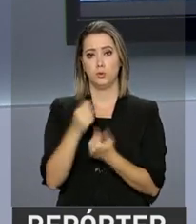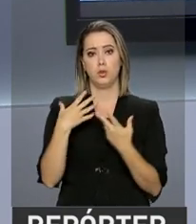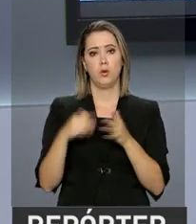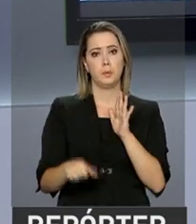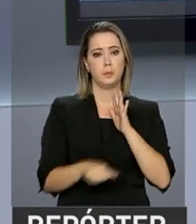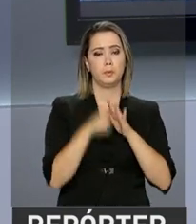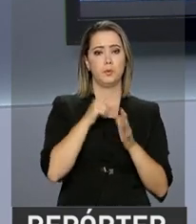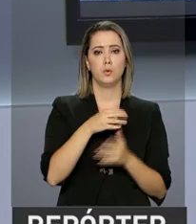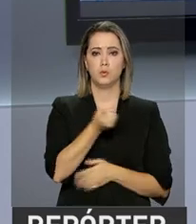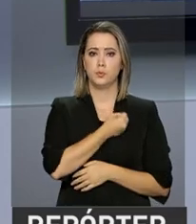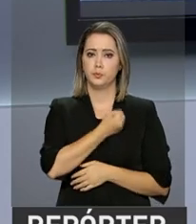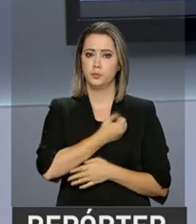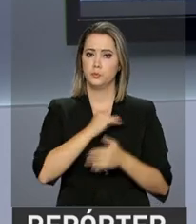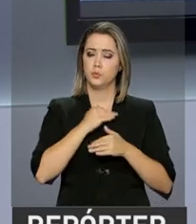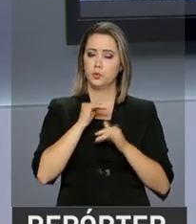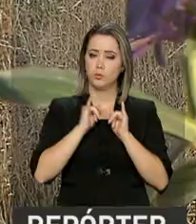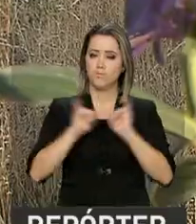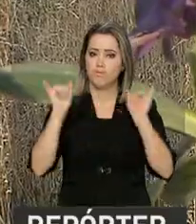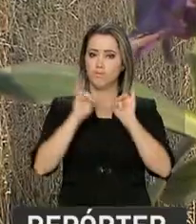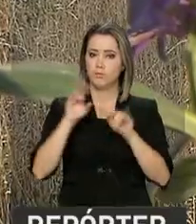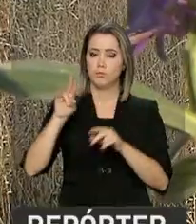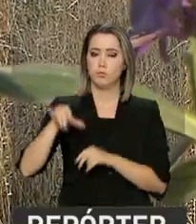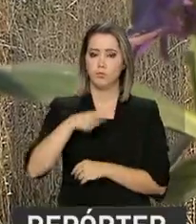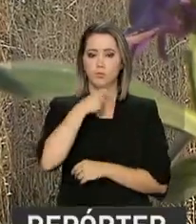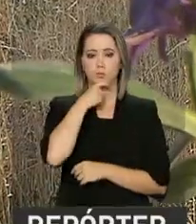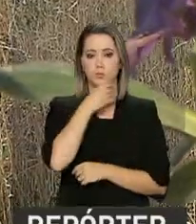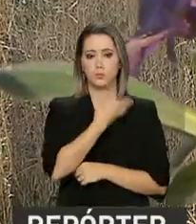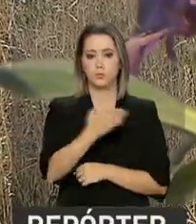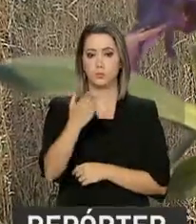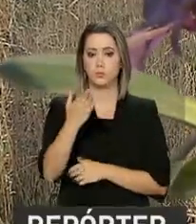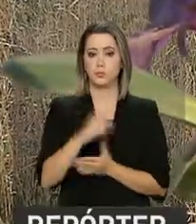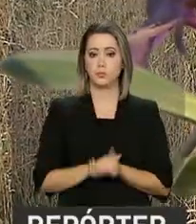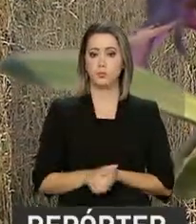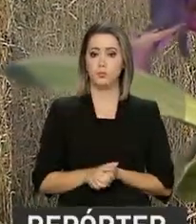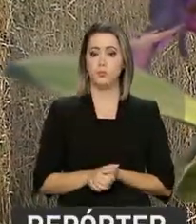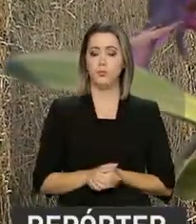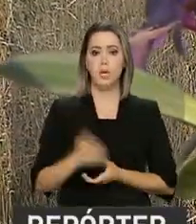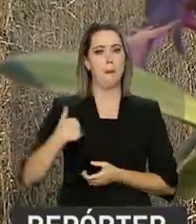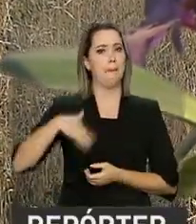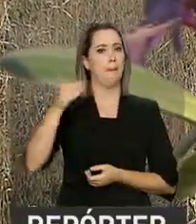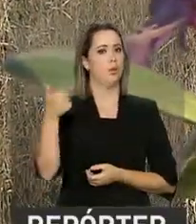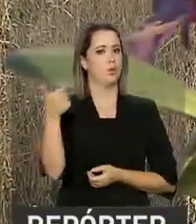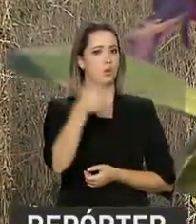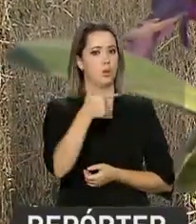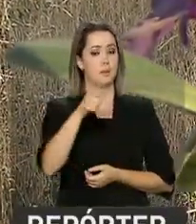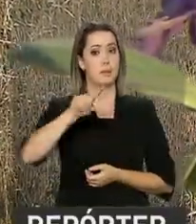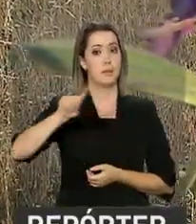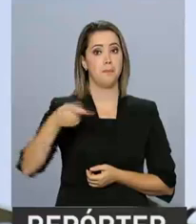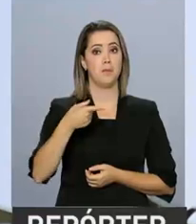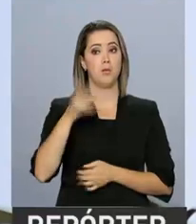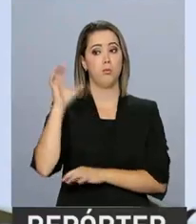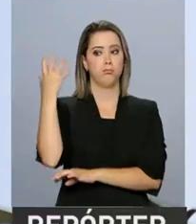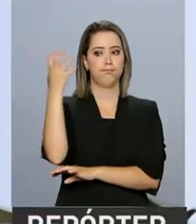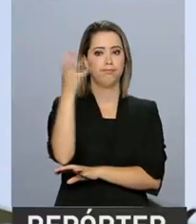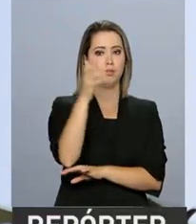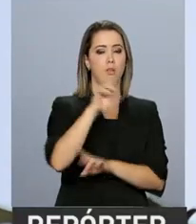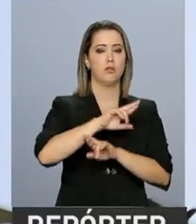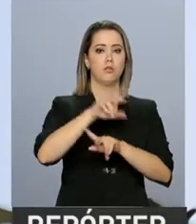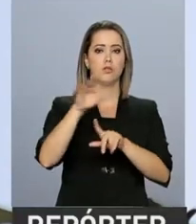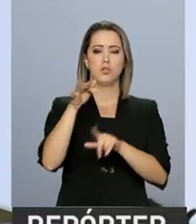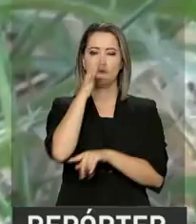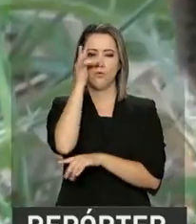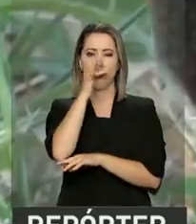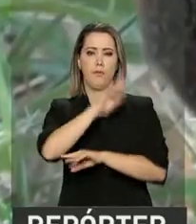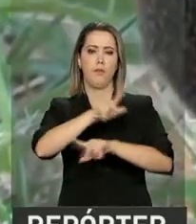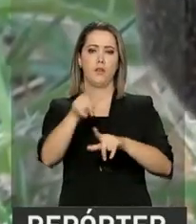ser em jul mais de 12.000 espécies de plantas catalogadas e uma diversidade de